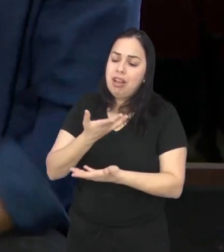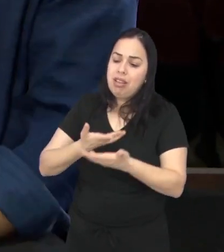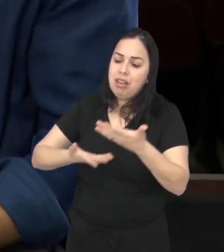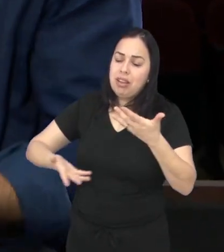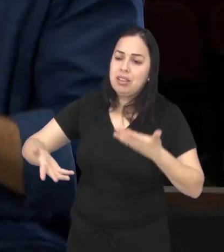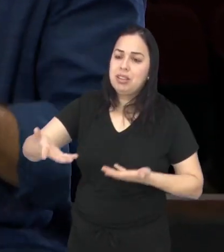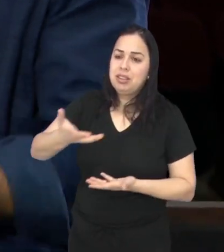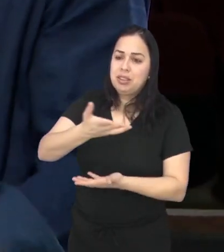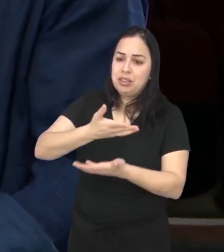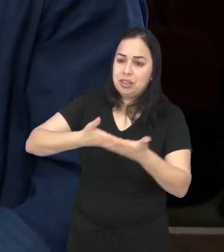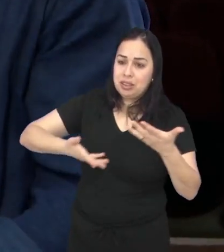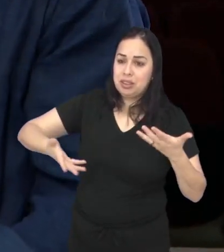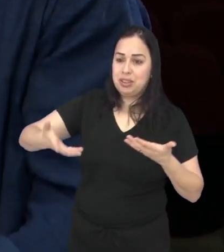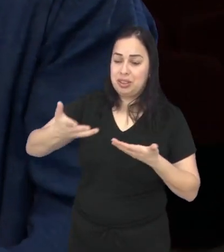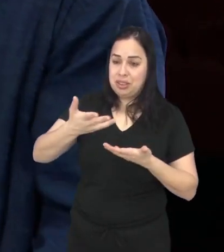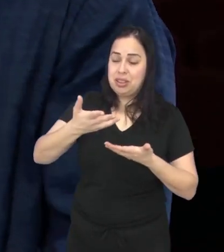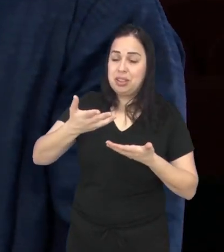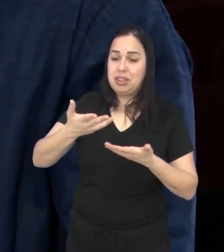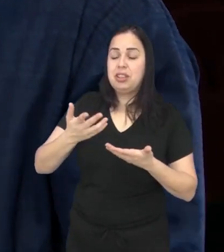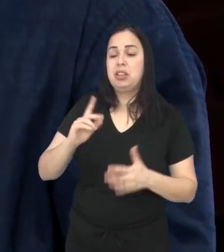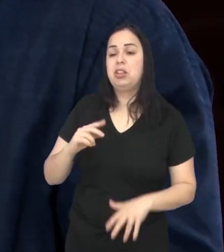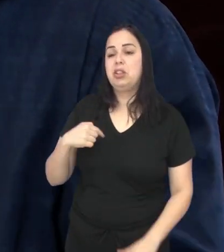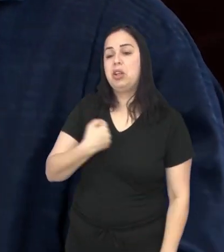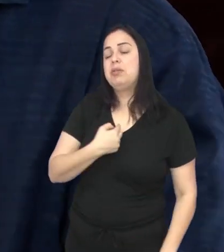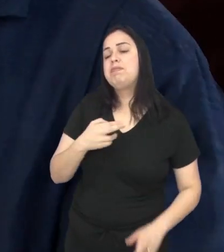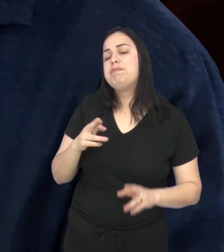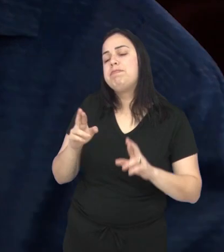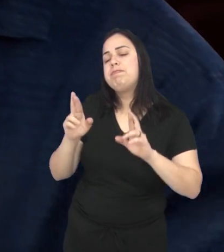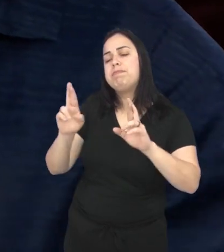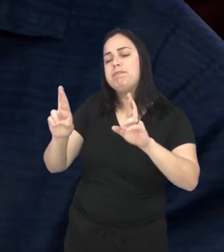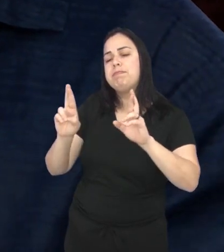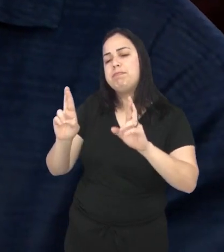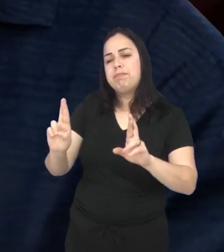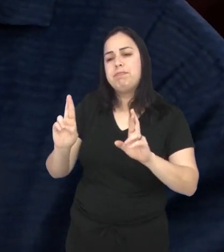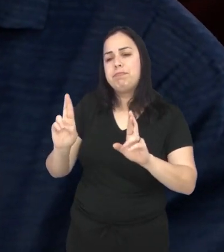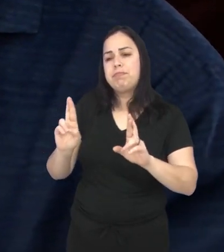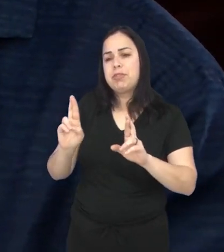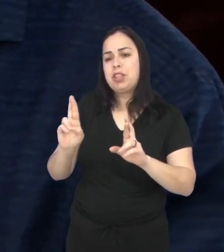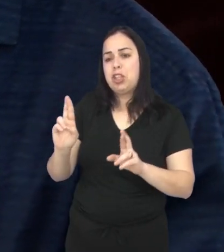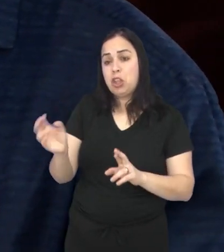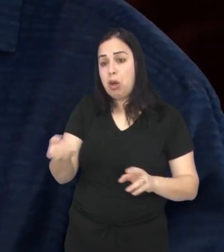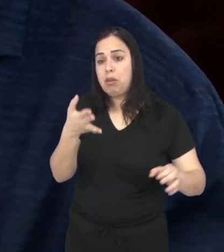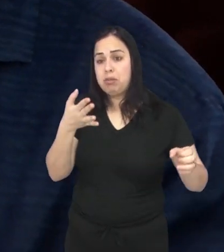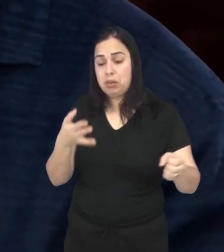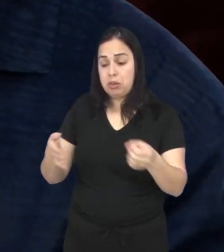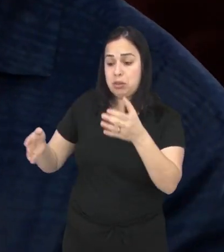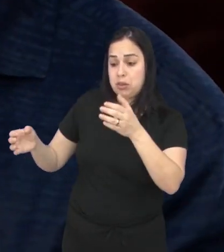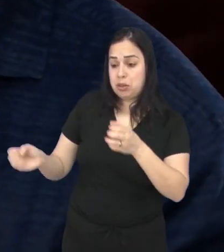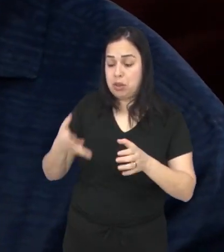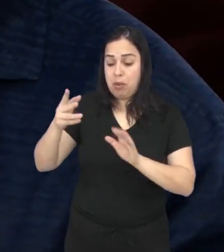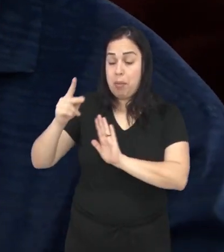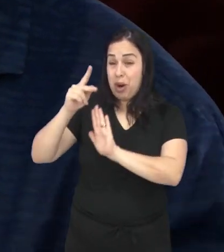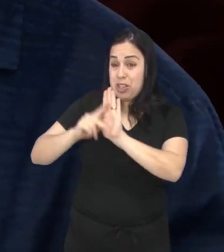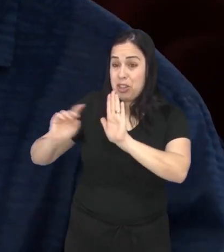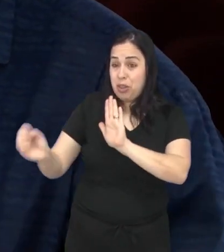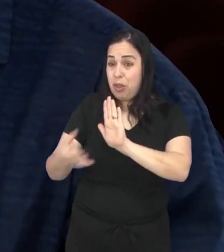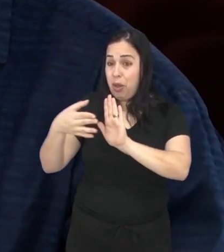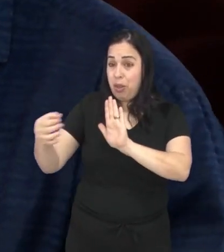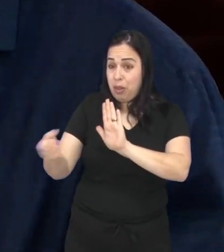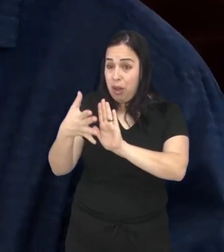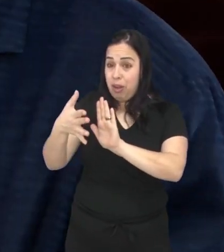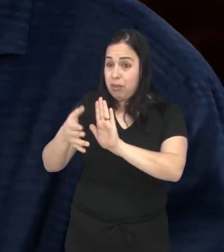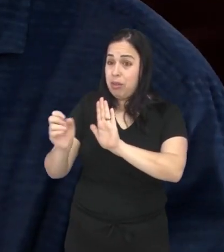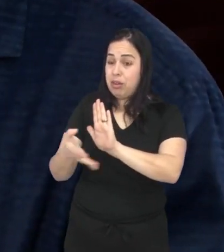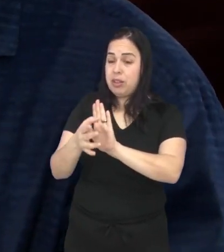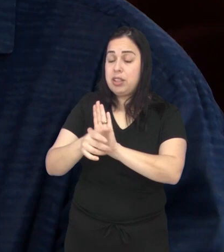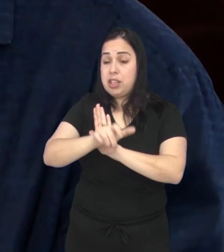ciclo virtuoso. A gente espera de que novas iniciativas venham surgir, não somente a nossa, mas que mais pessoas